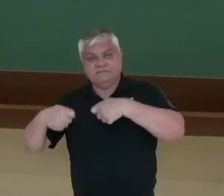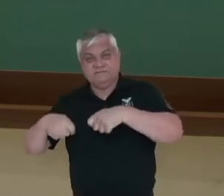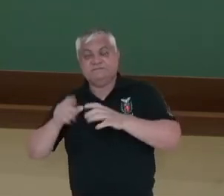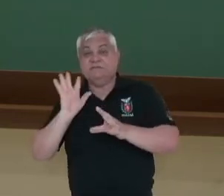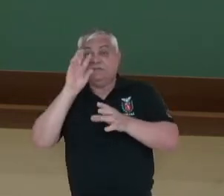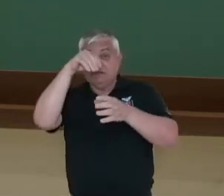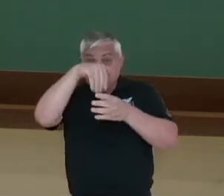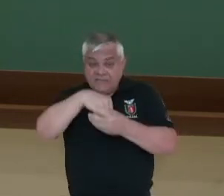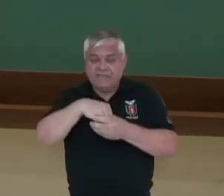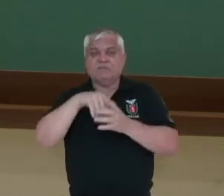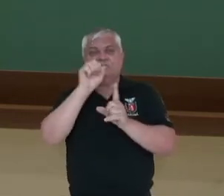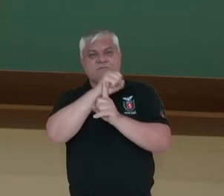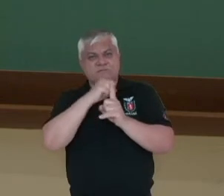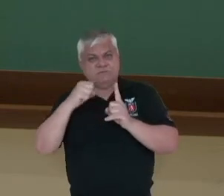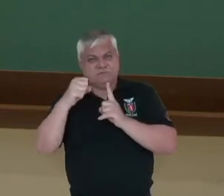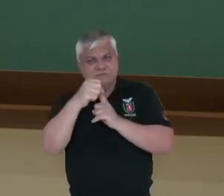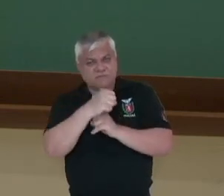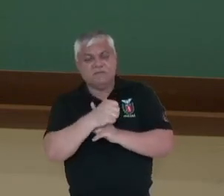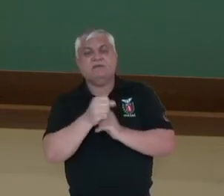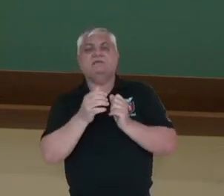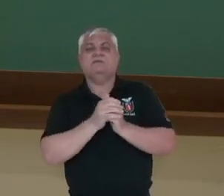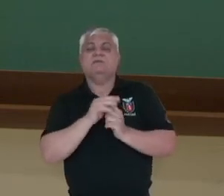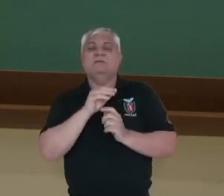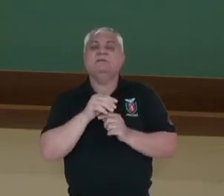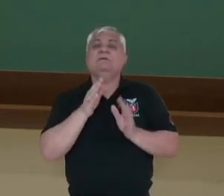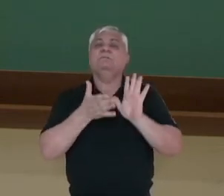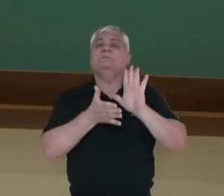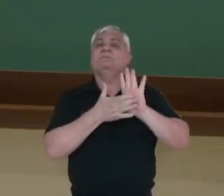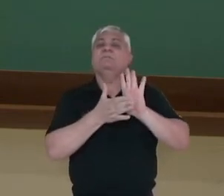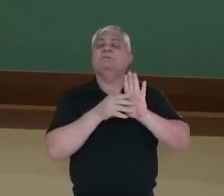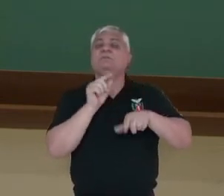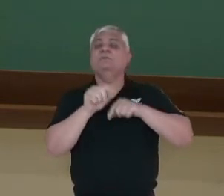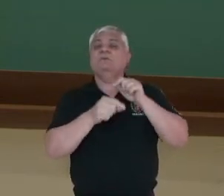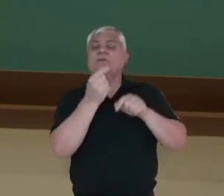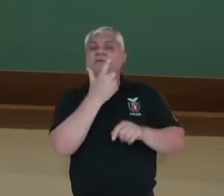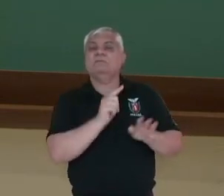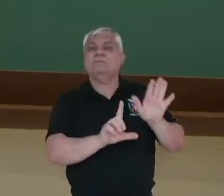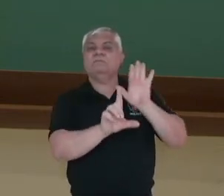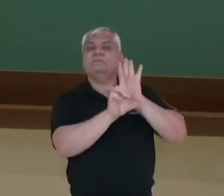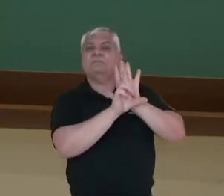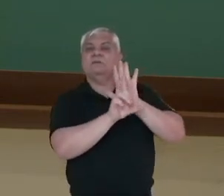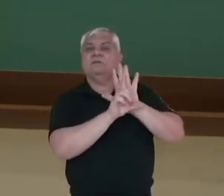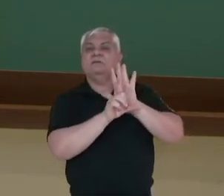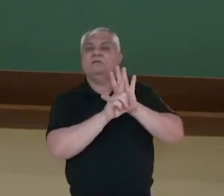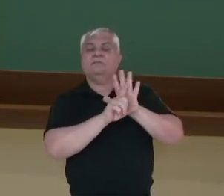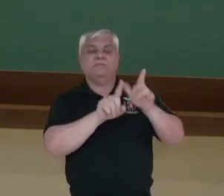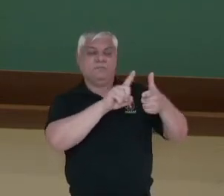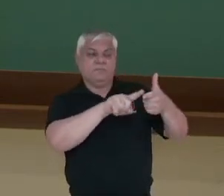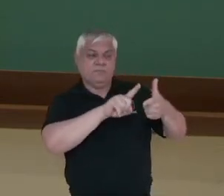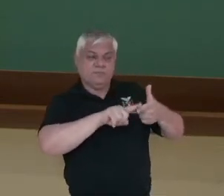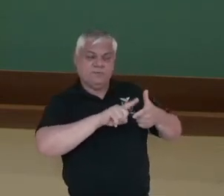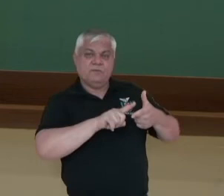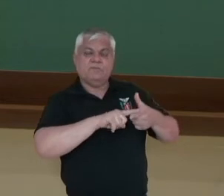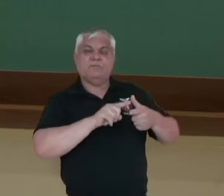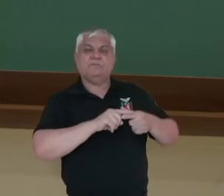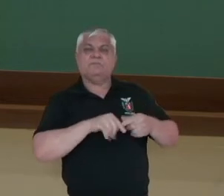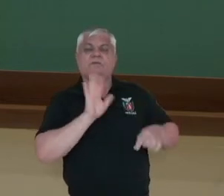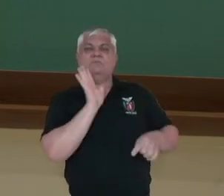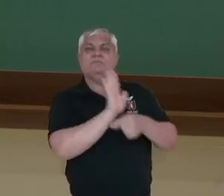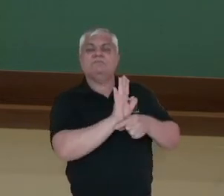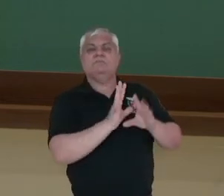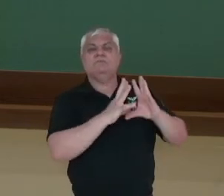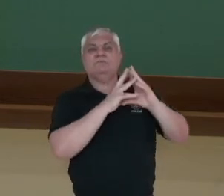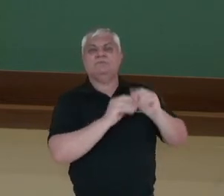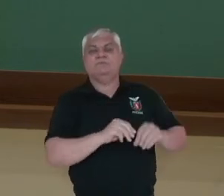de um contexto social específico, propondo uma lei para solucionar os conflitos, no caso, a